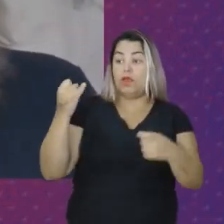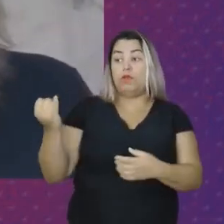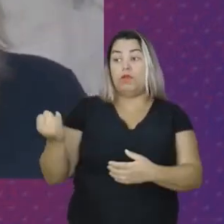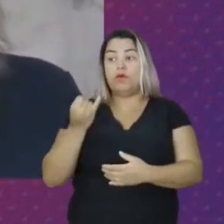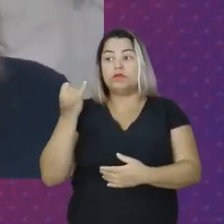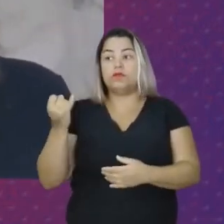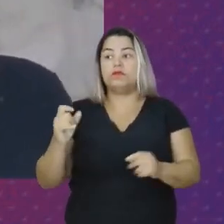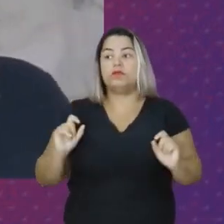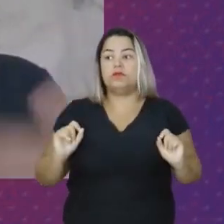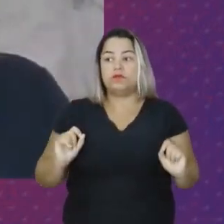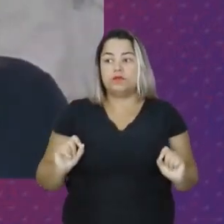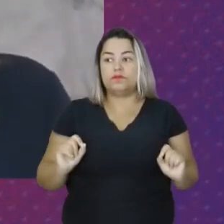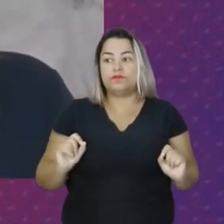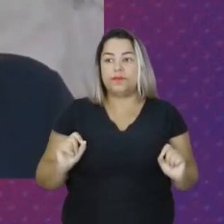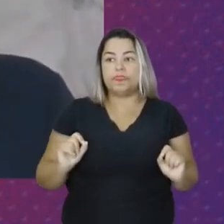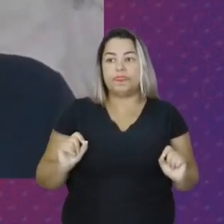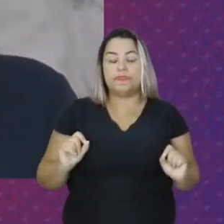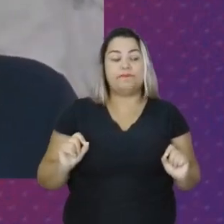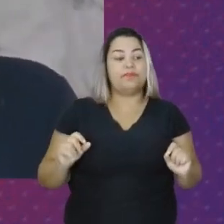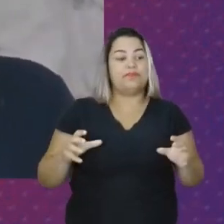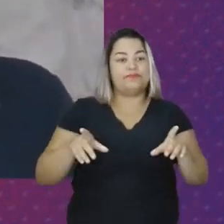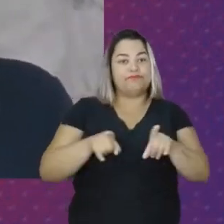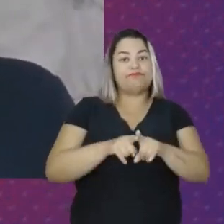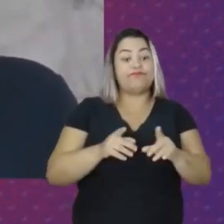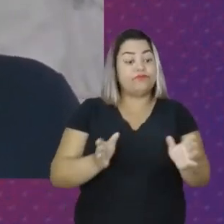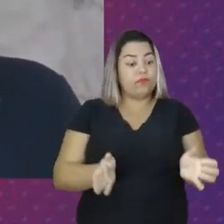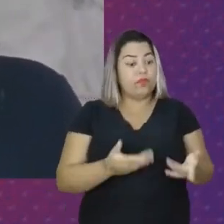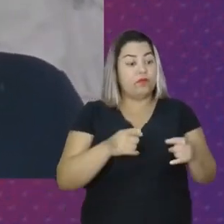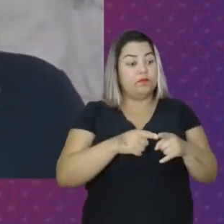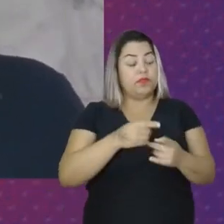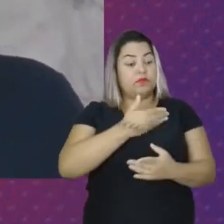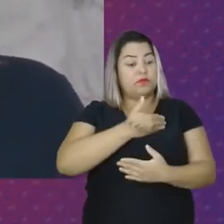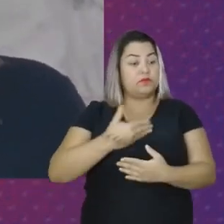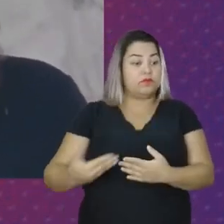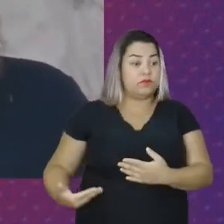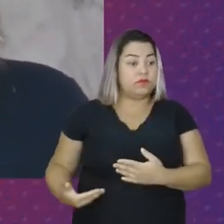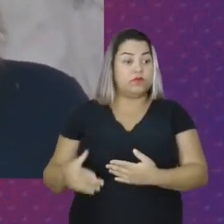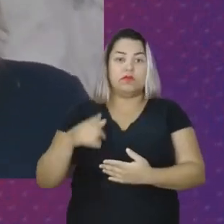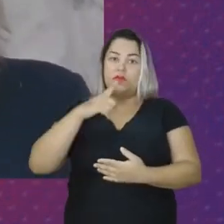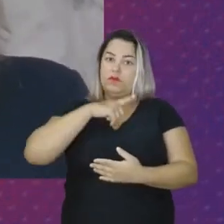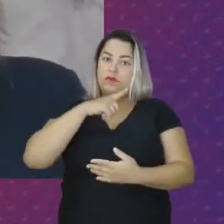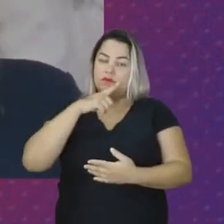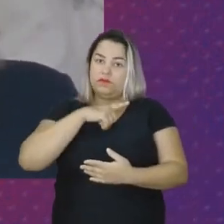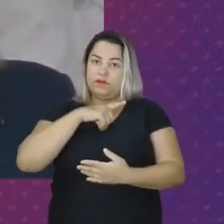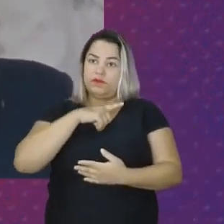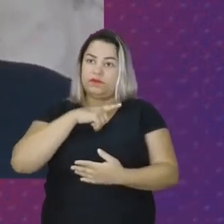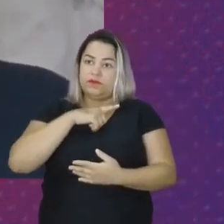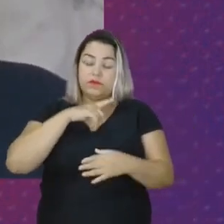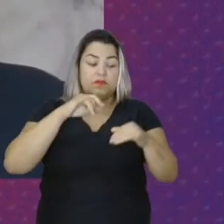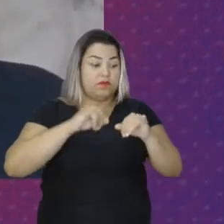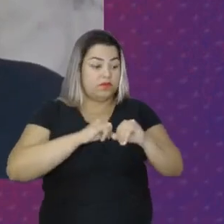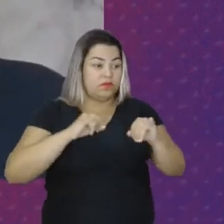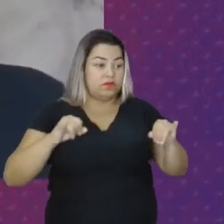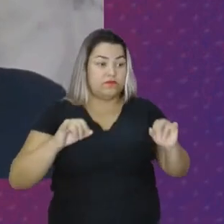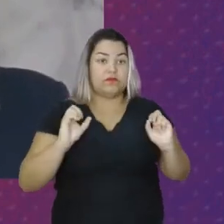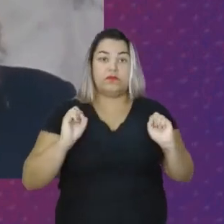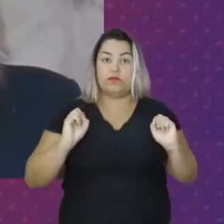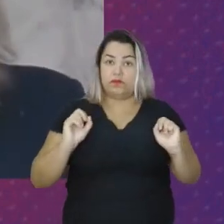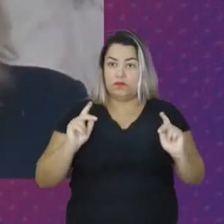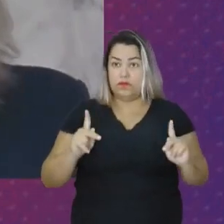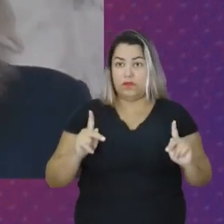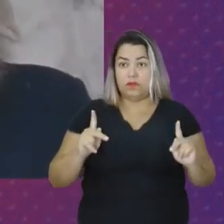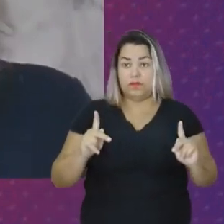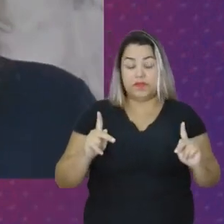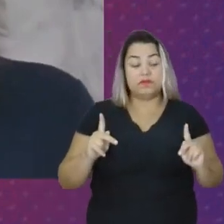importante que esse conjunto de iniciativas do governo tenha divulgação. Bom, na área